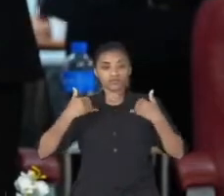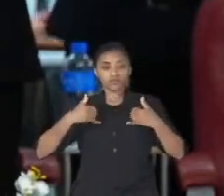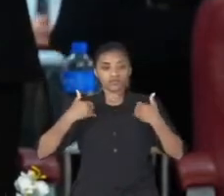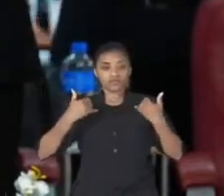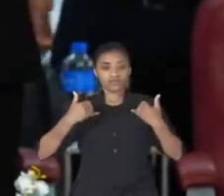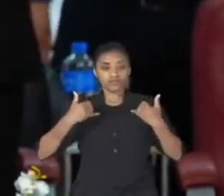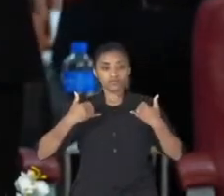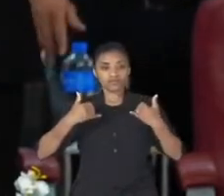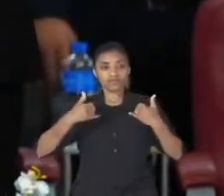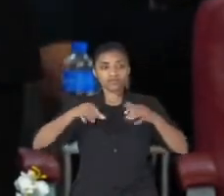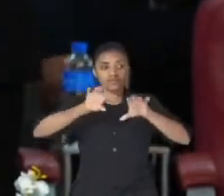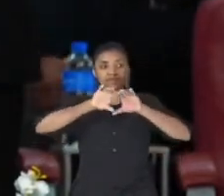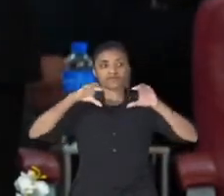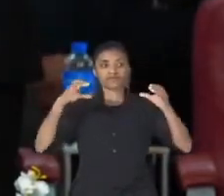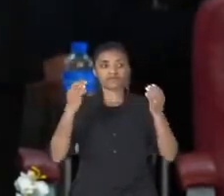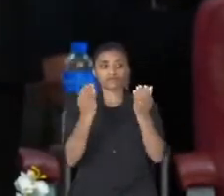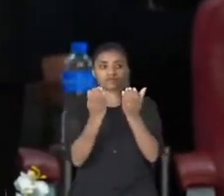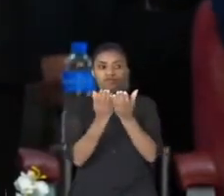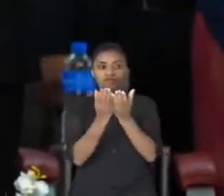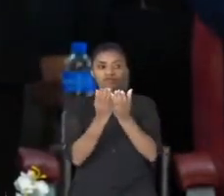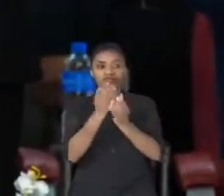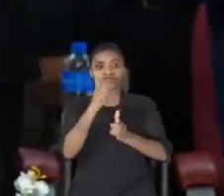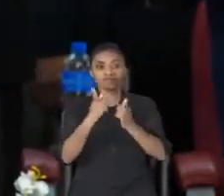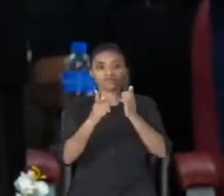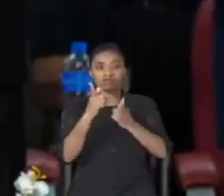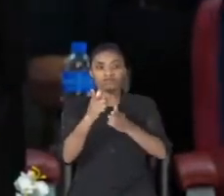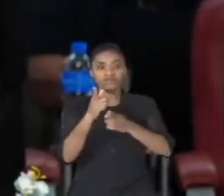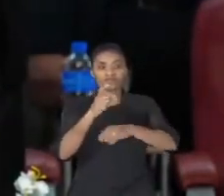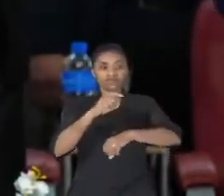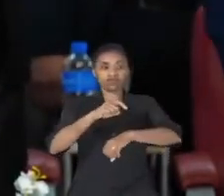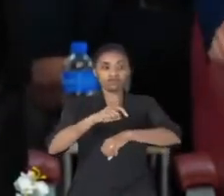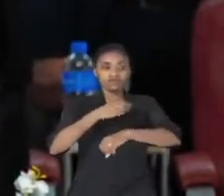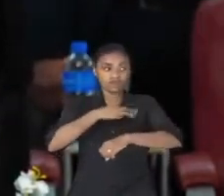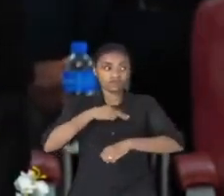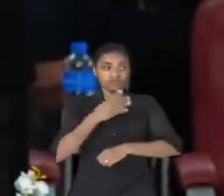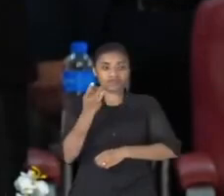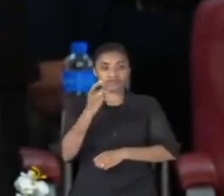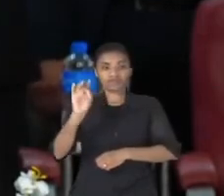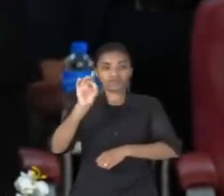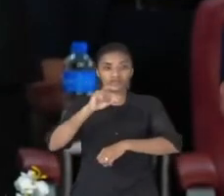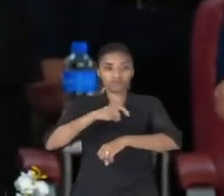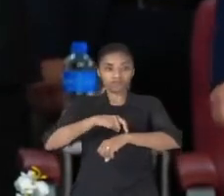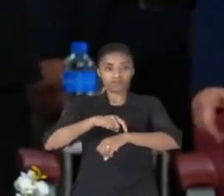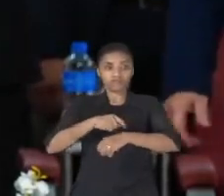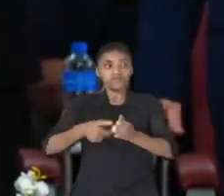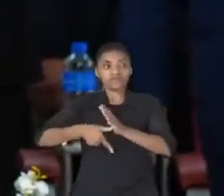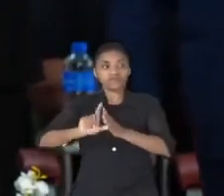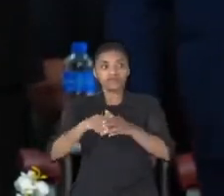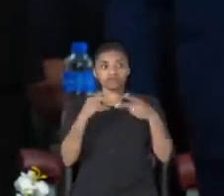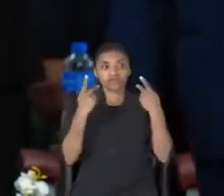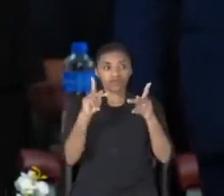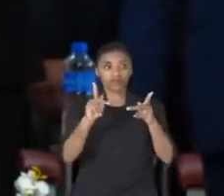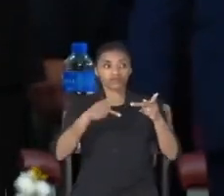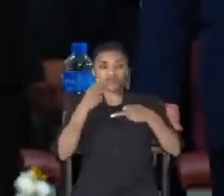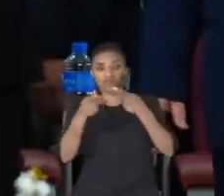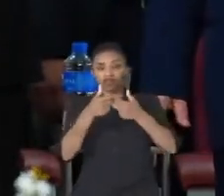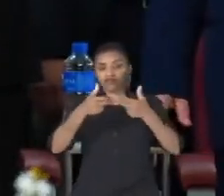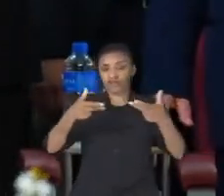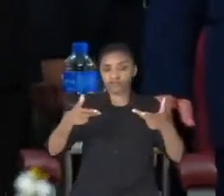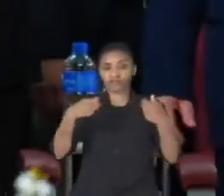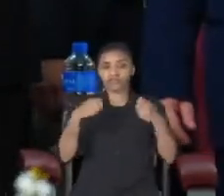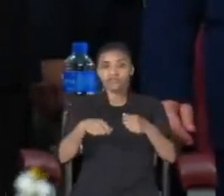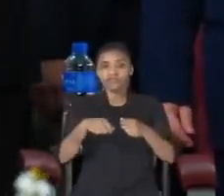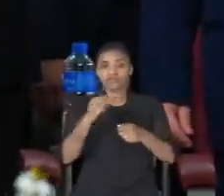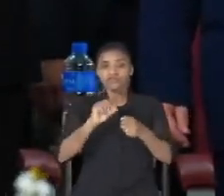desse grande evento, Congresso dos Gideões Missionários da Última Hora. E antes de pregar, antes de falar qualquer coisa, eu quero aqui fazer dois